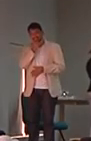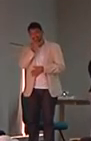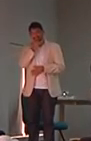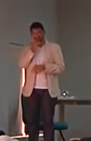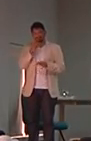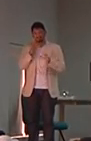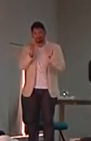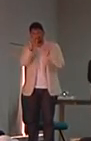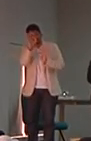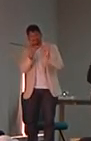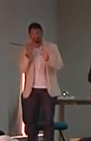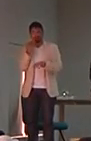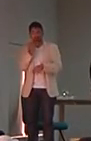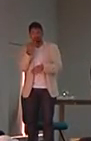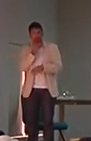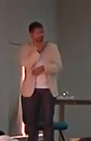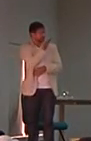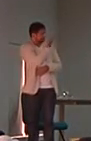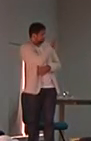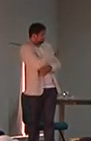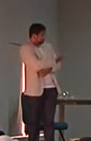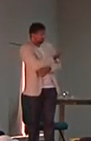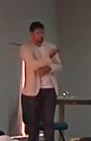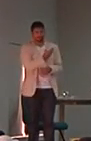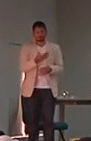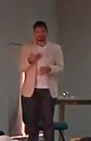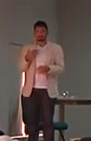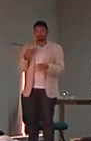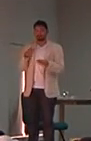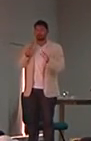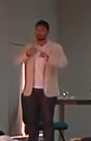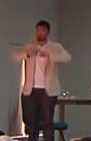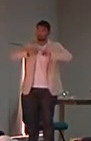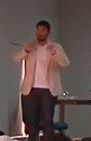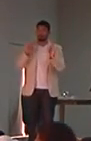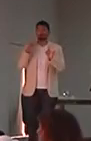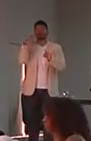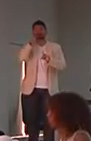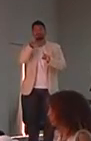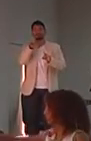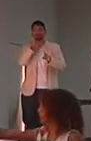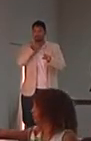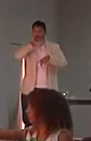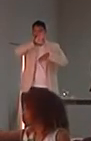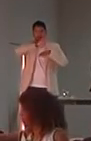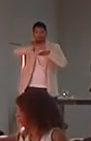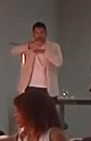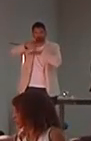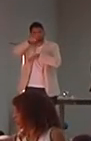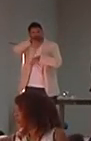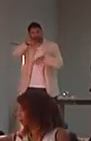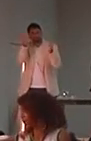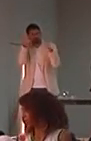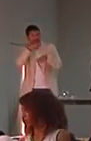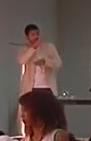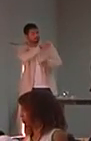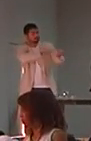de configuração nessa colocação aí. Mas aí está, pelas fotografias, vocês podem